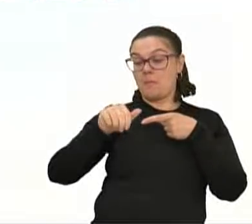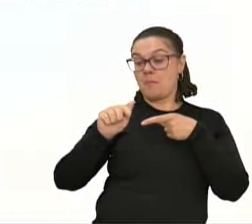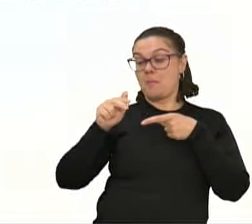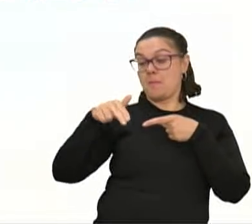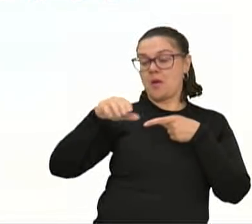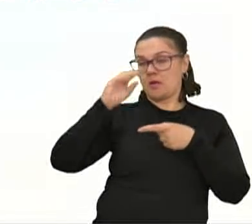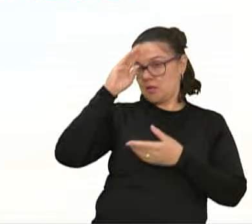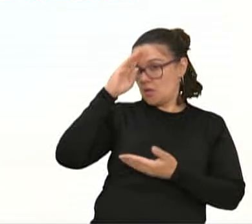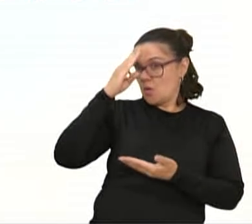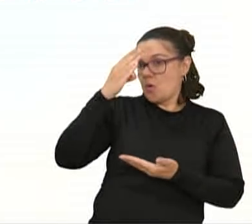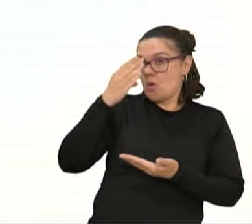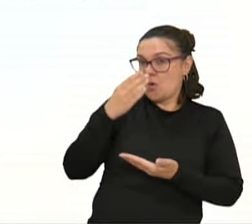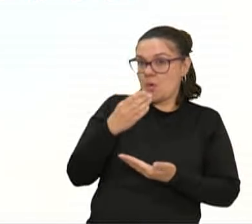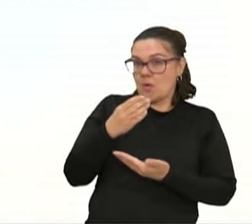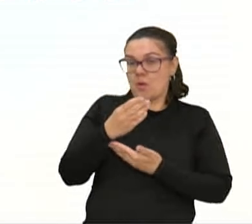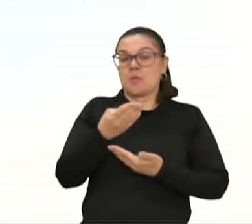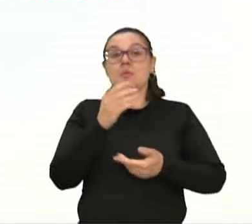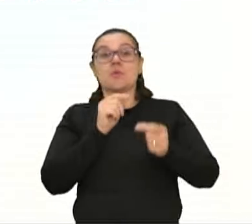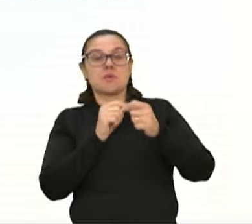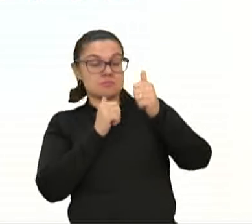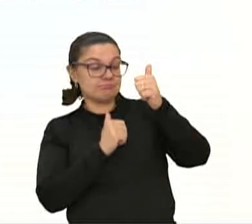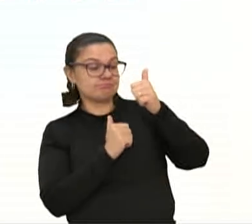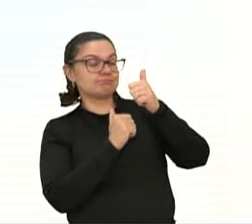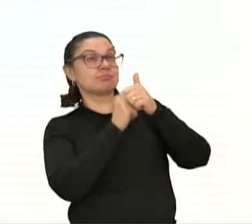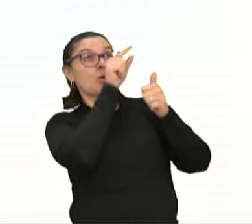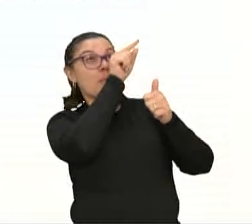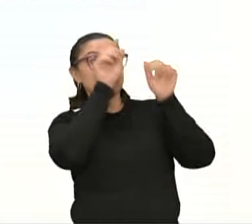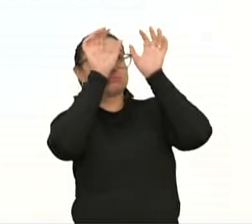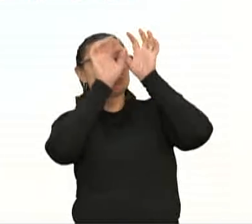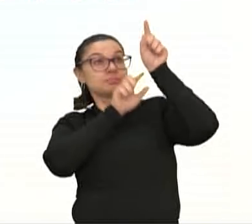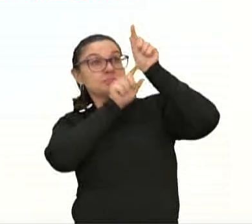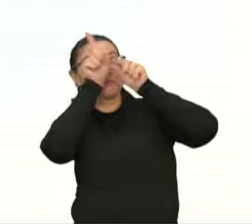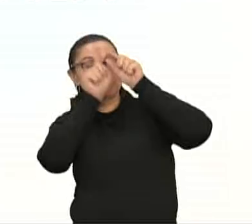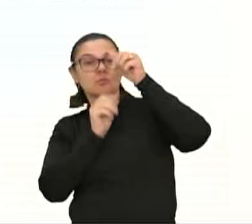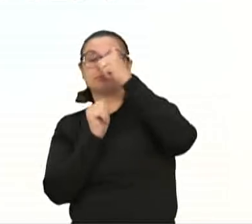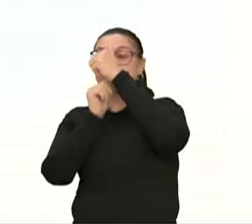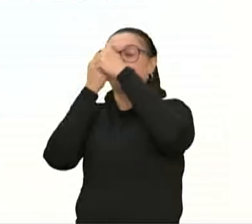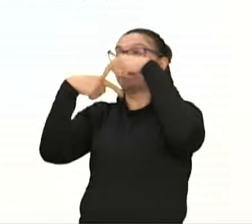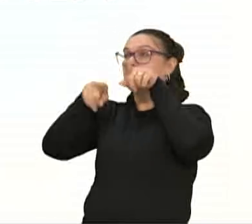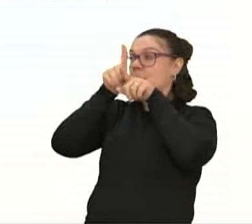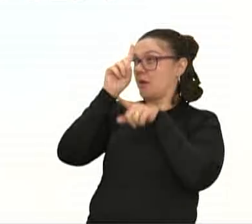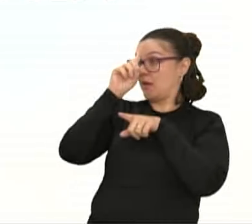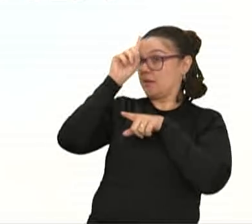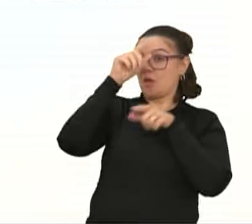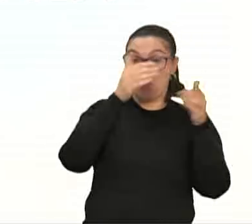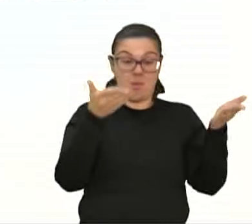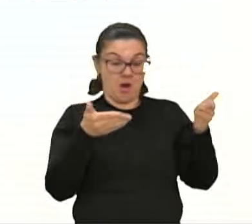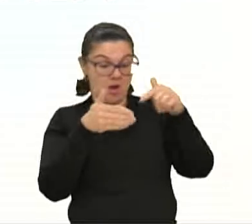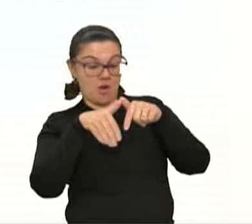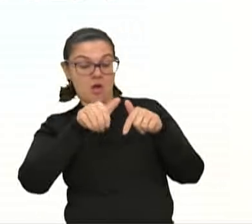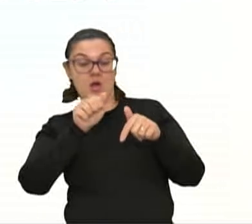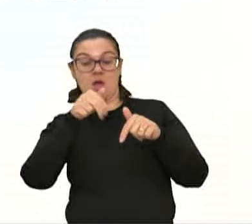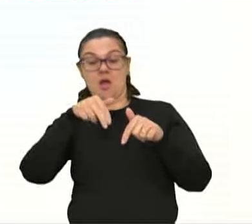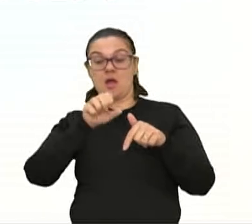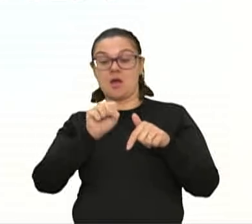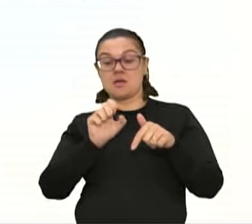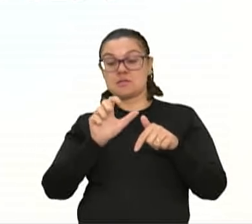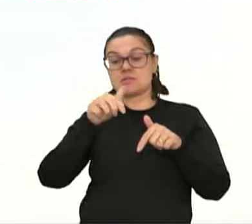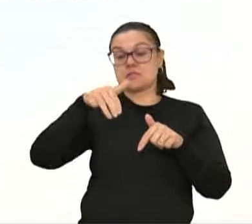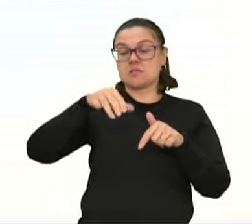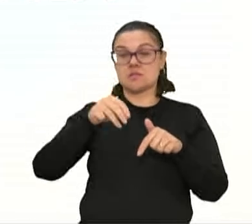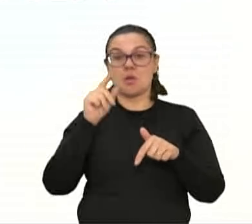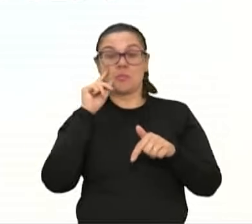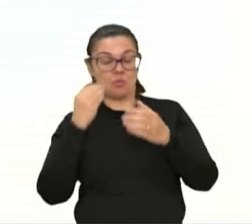acreditava que se aproximando do cosmos, se aproximava de Deus. Já Santo Anselmo buscou